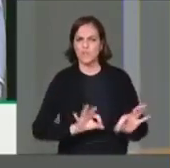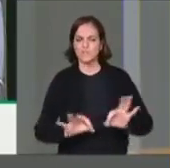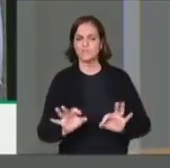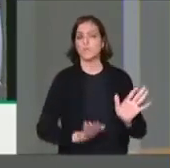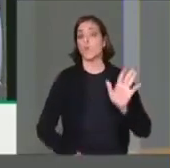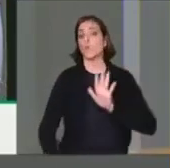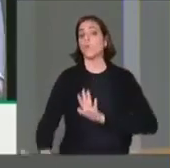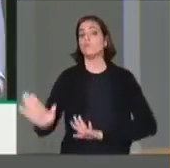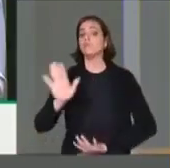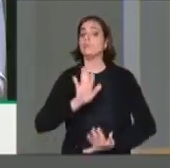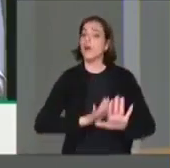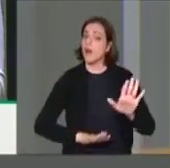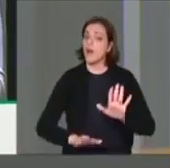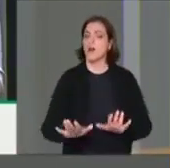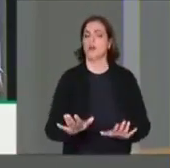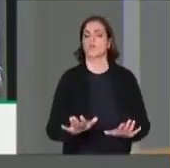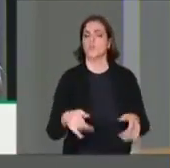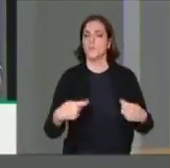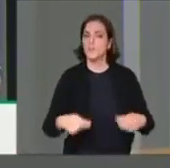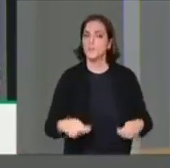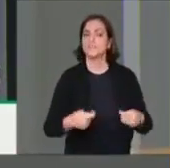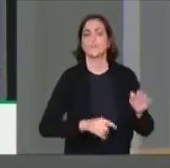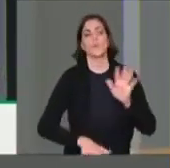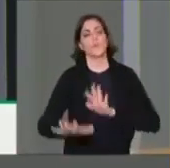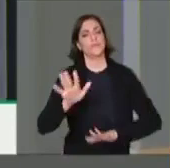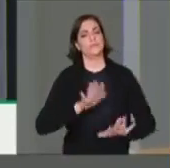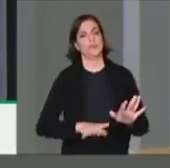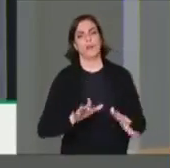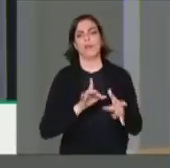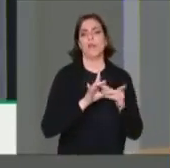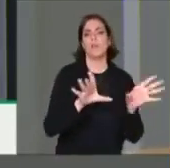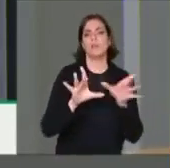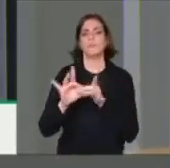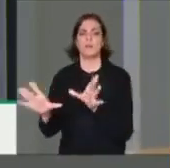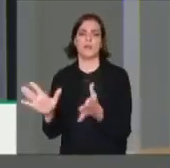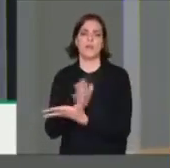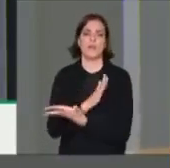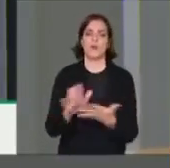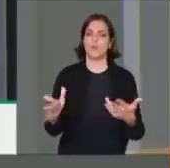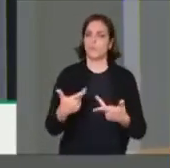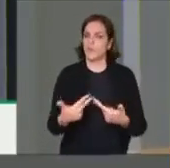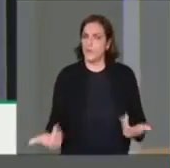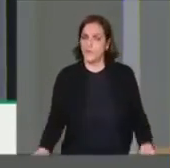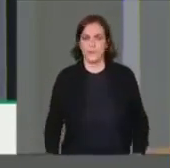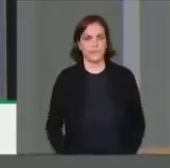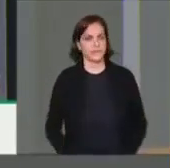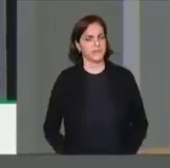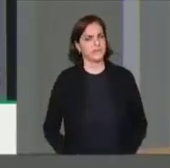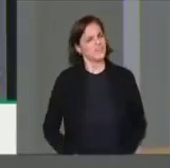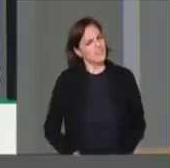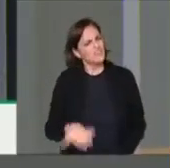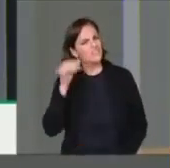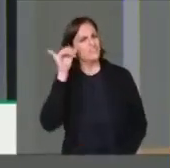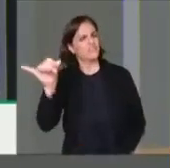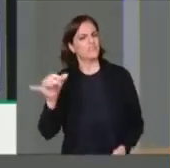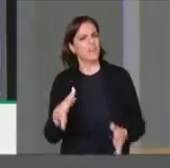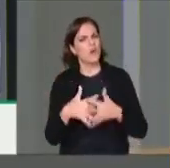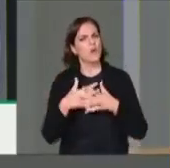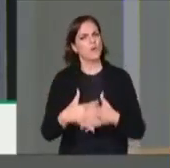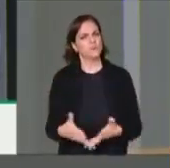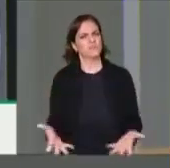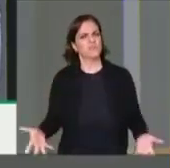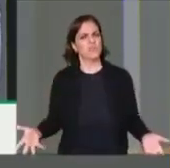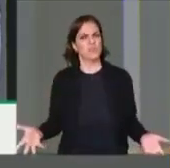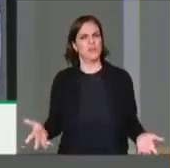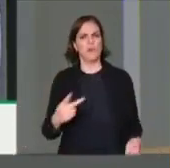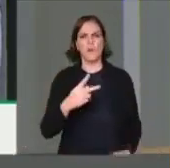seja mais cauteloso, mais cuidadoso na autorização de eventos nessa casa, como forma de evitar polêmicas em um país,